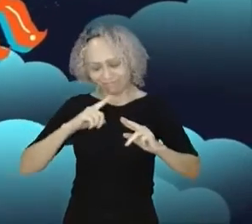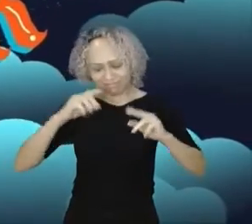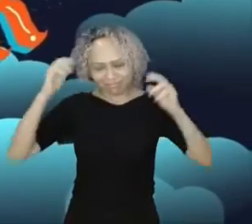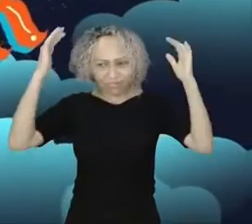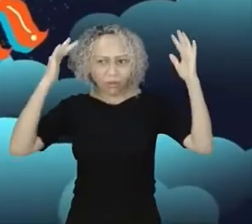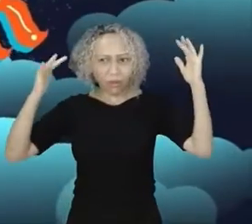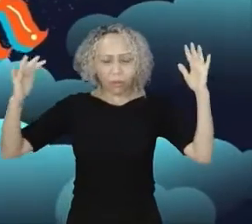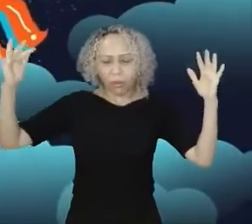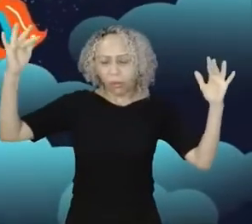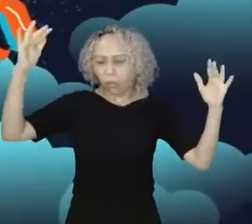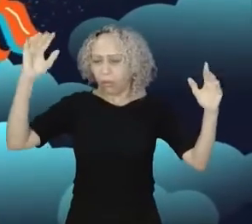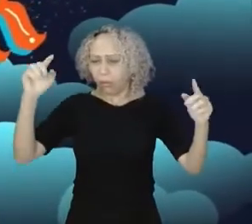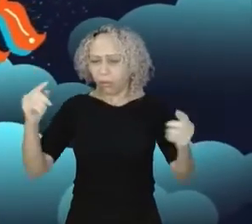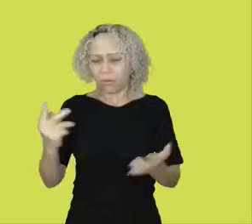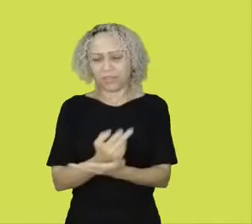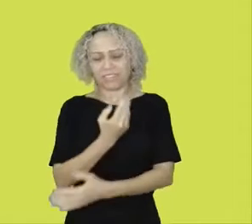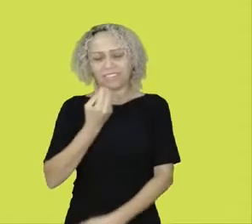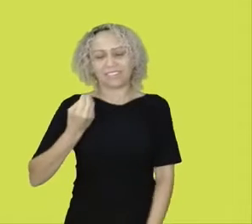viver.